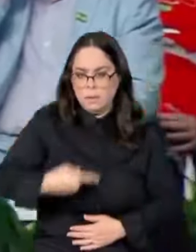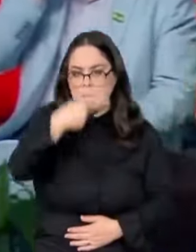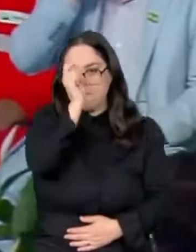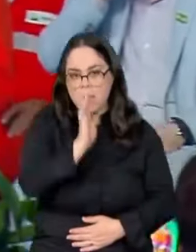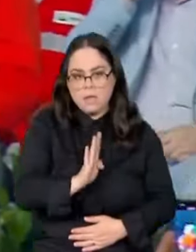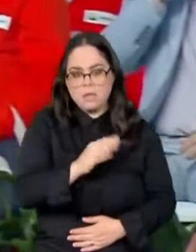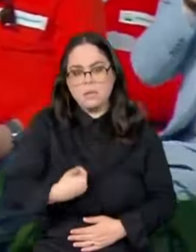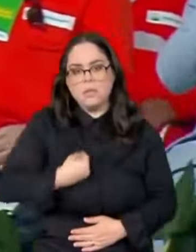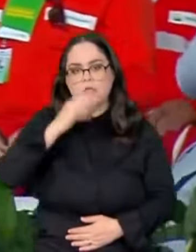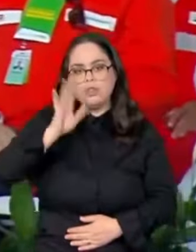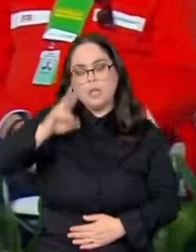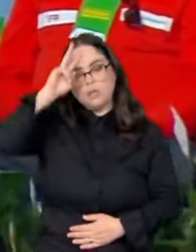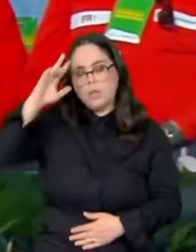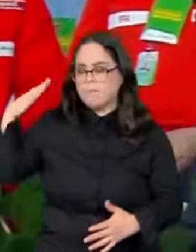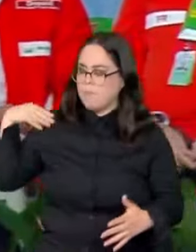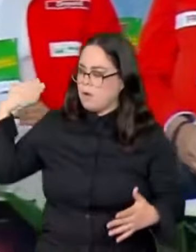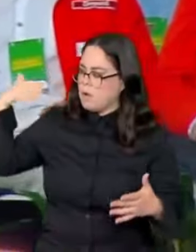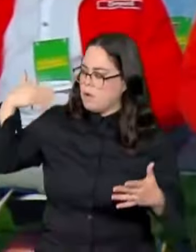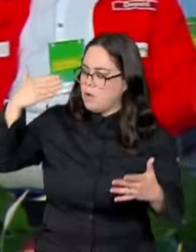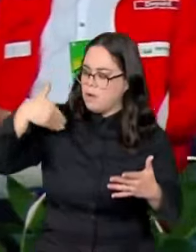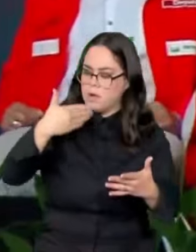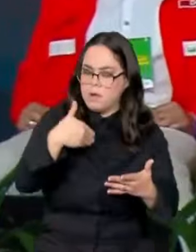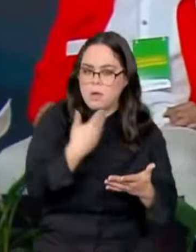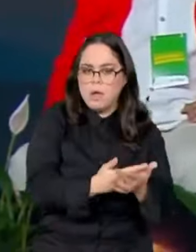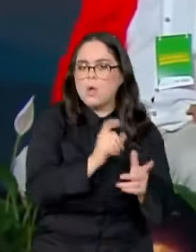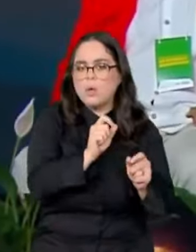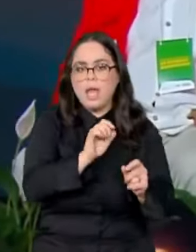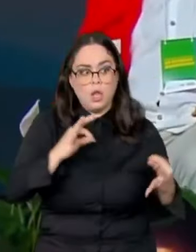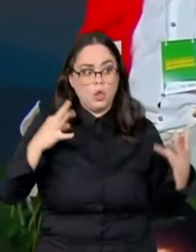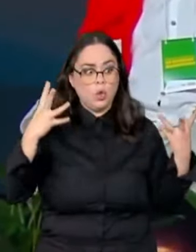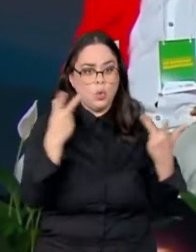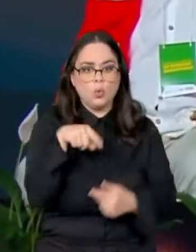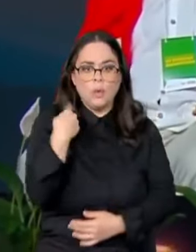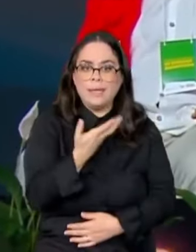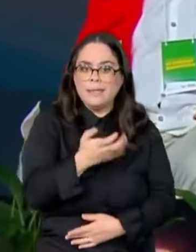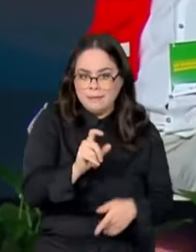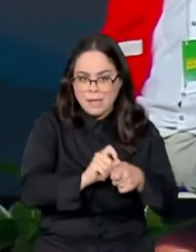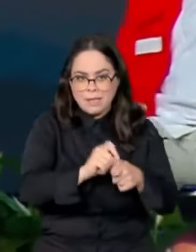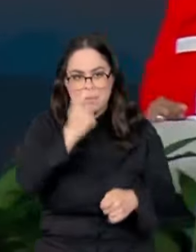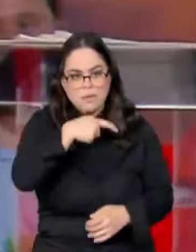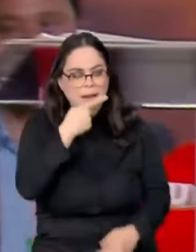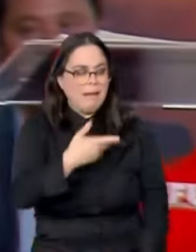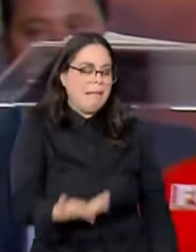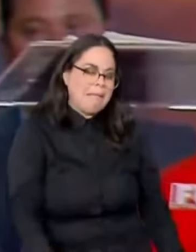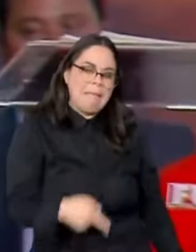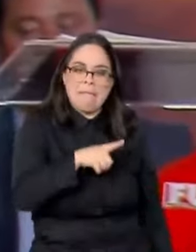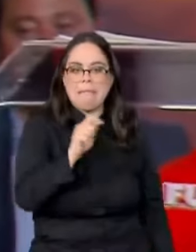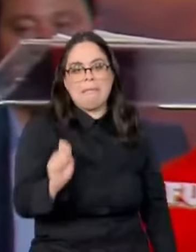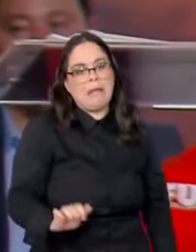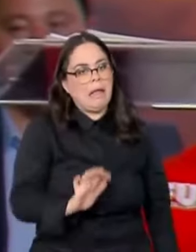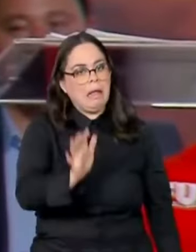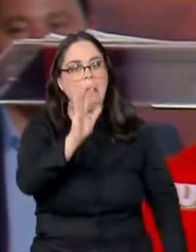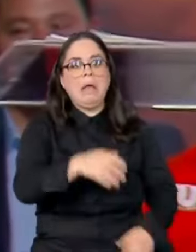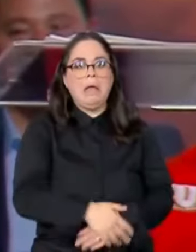Aqui nesse país, historicamente, tudo que a gente quer fazer, as pessoas falam, vai custar